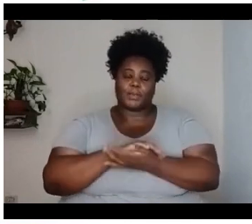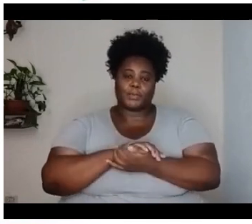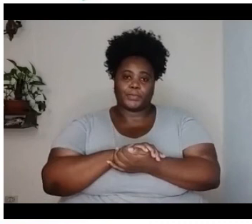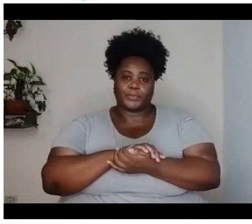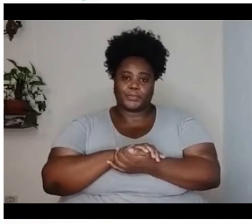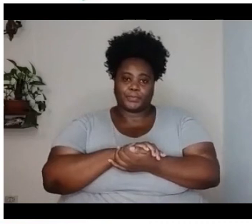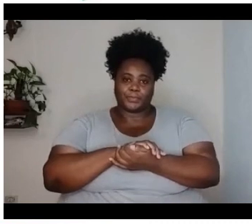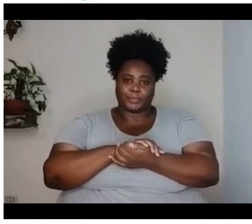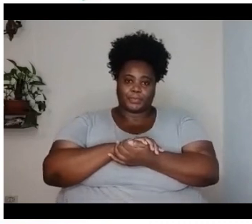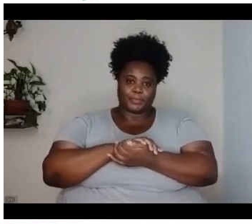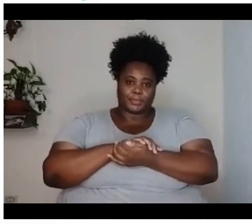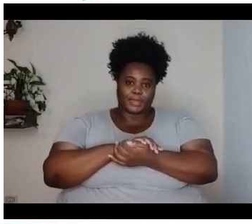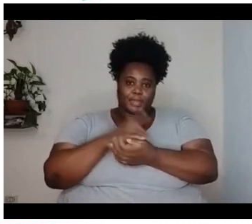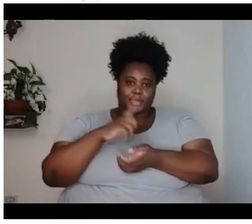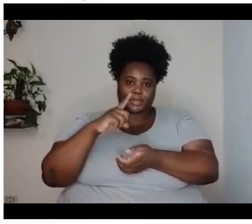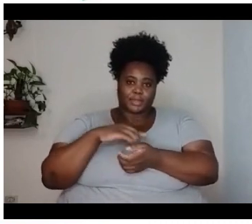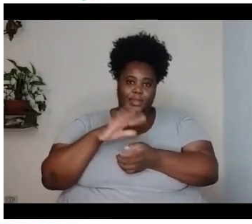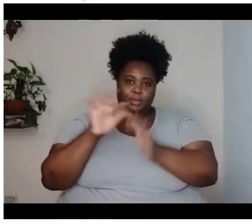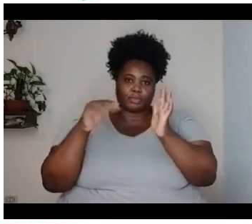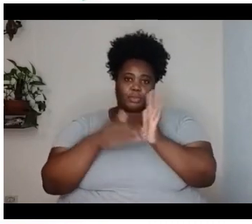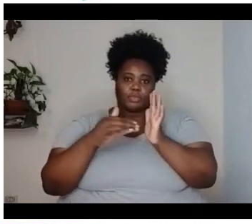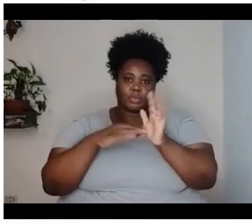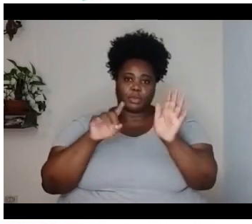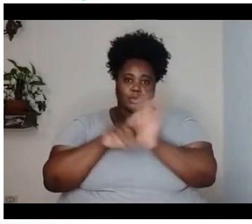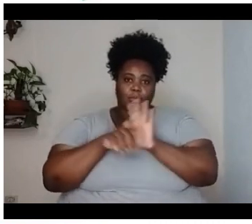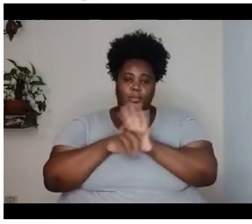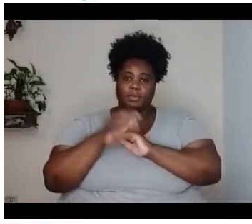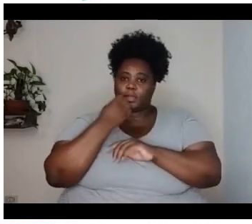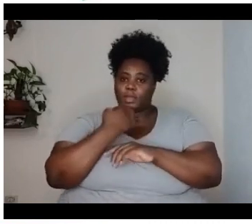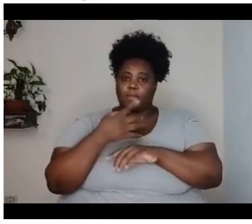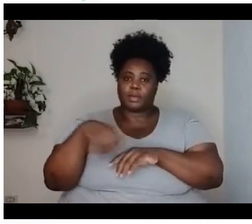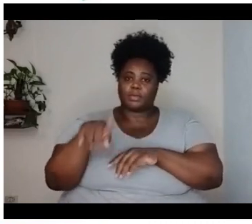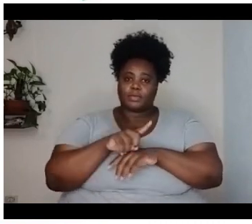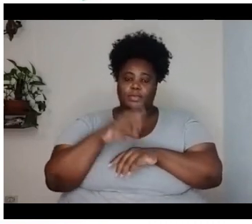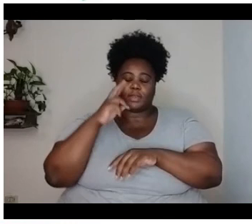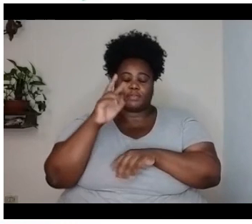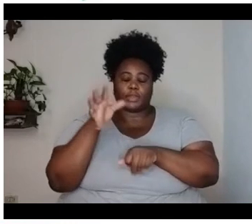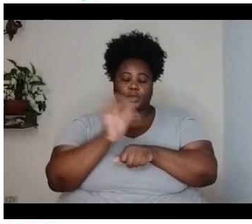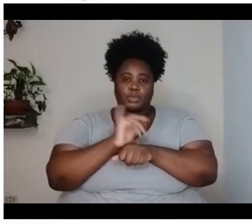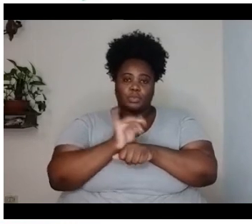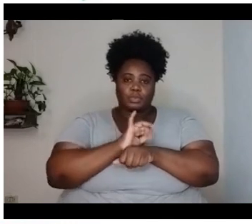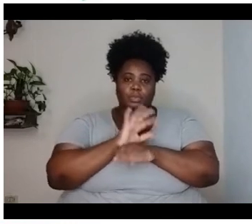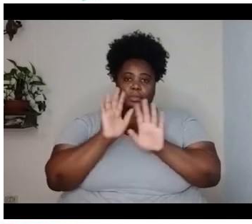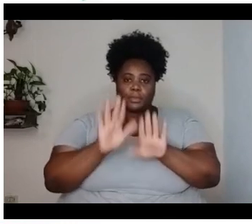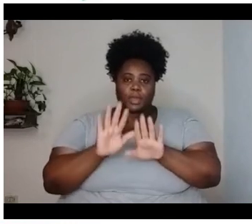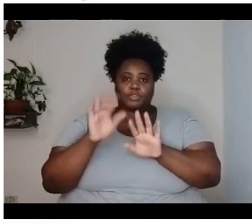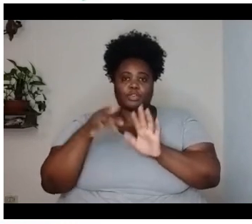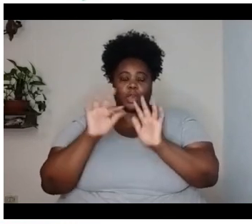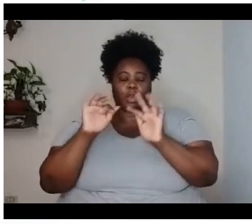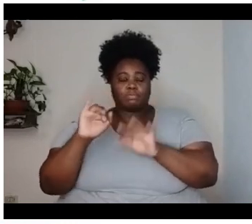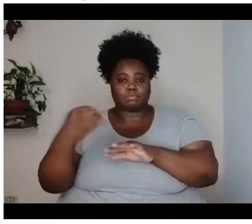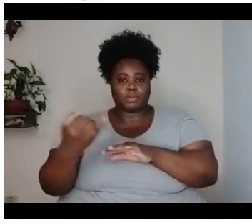tiver alguma última pergunta, seria ótimo, se vocês tiverem aí, quem está vendo pelo YouTube. Mas já aproveitar, assim,